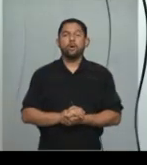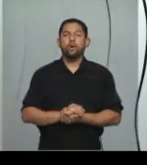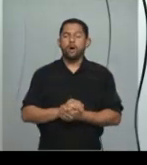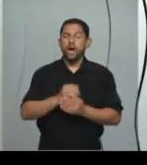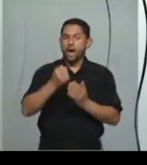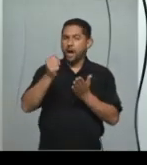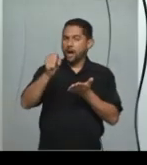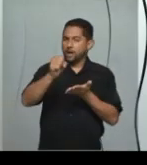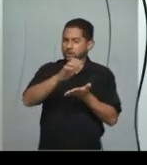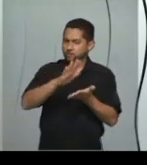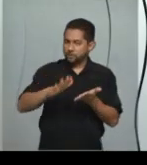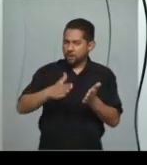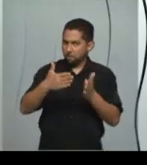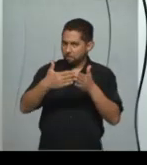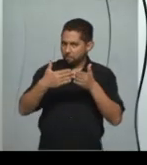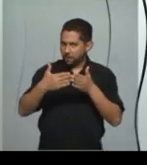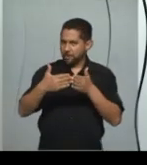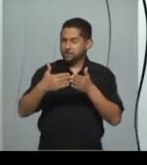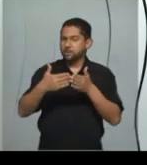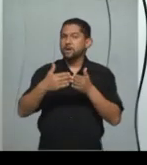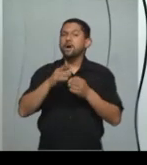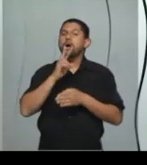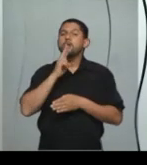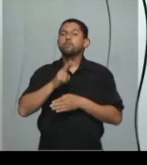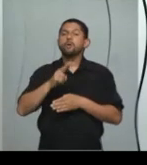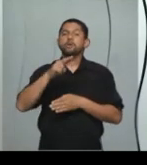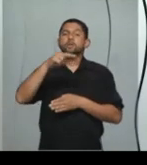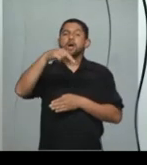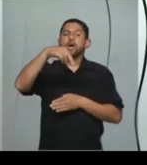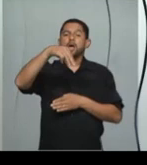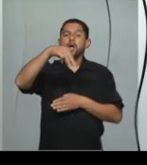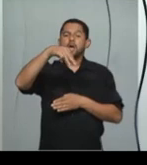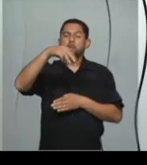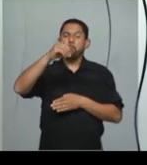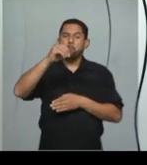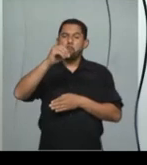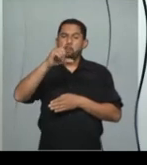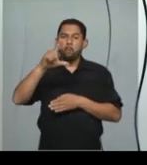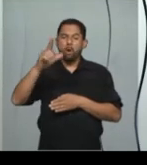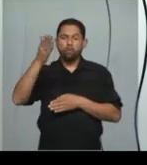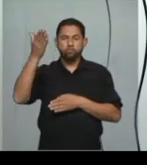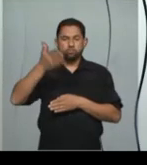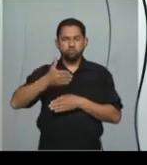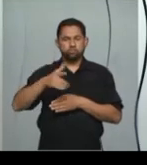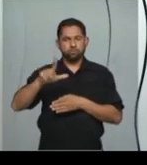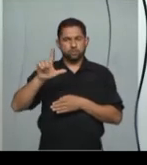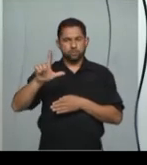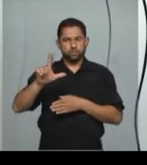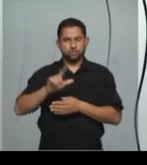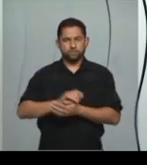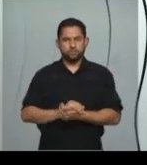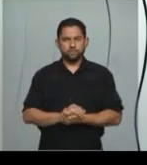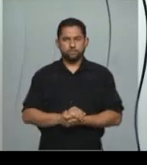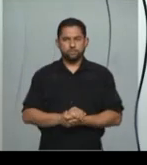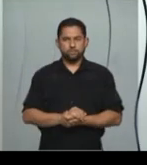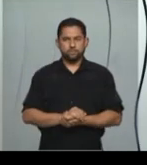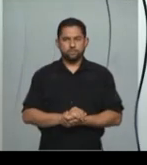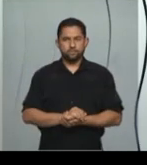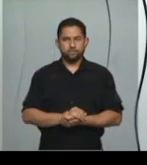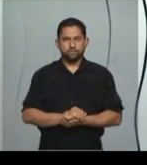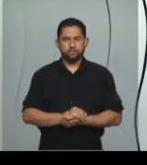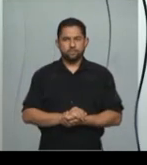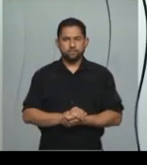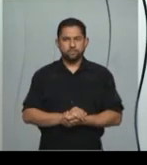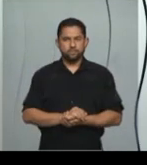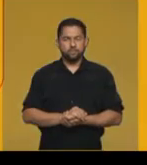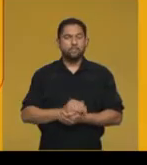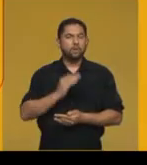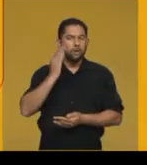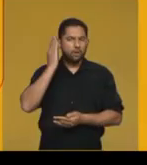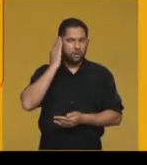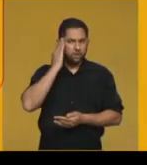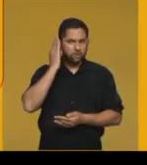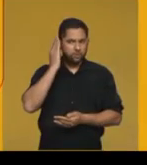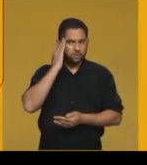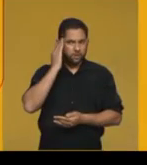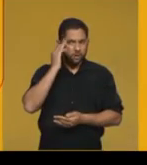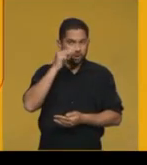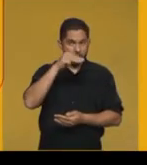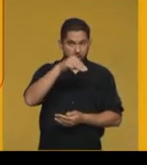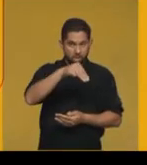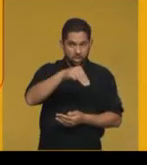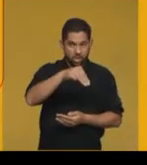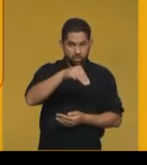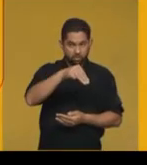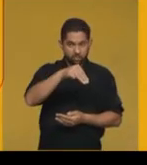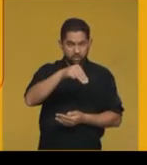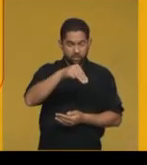em mols por litro. Então, eu sei que a minha concentração molar é o número de